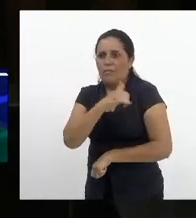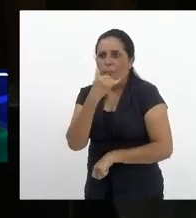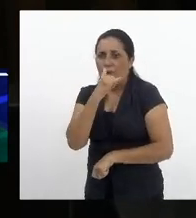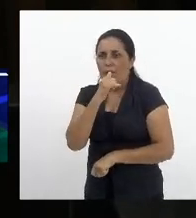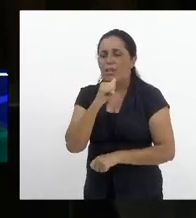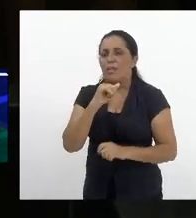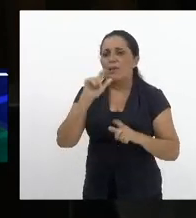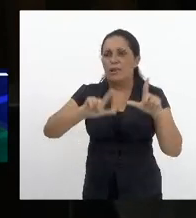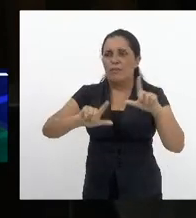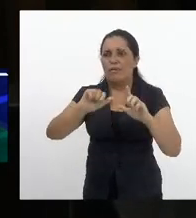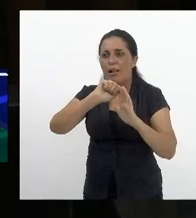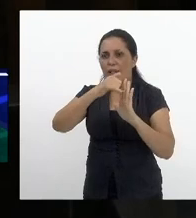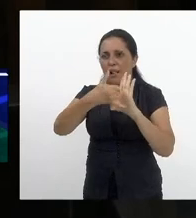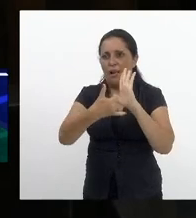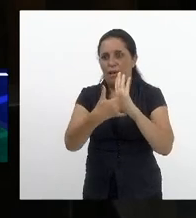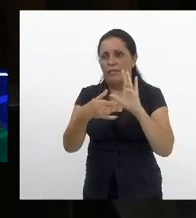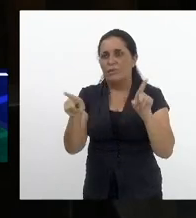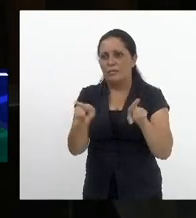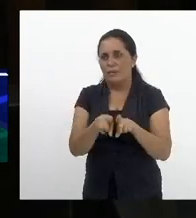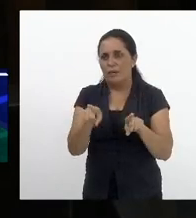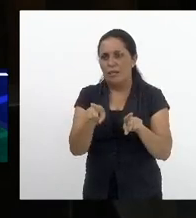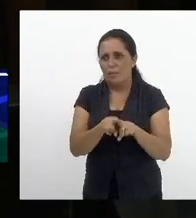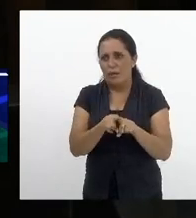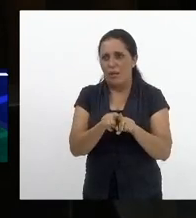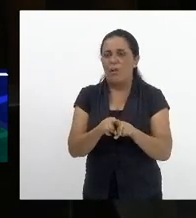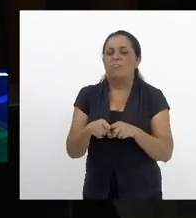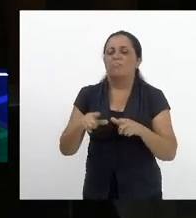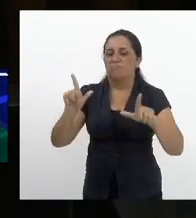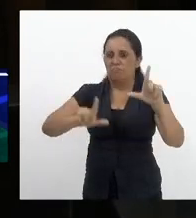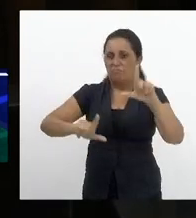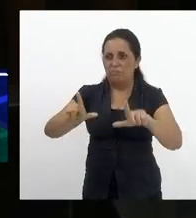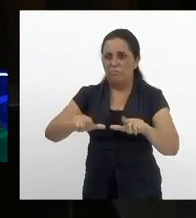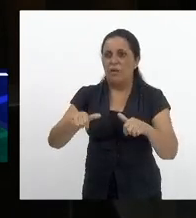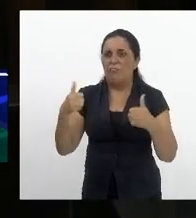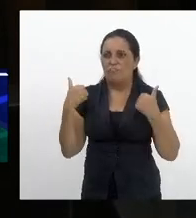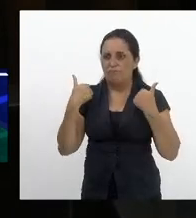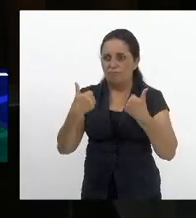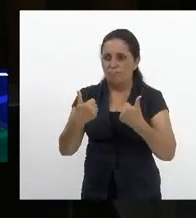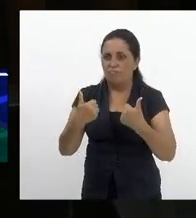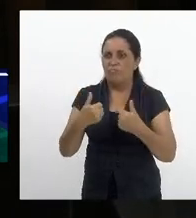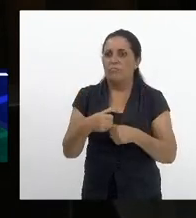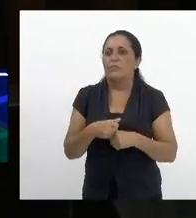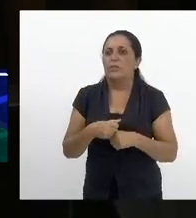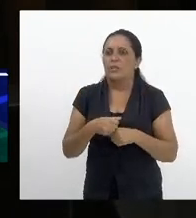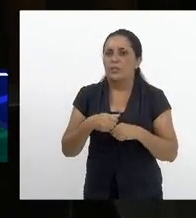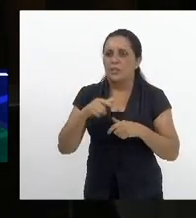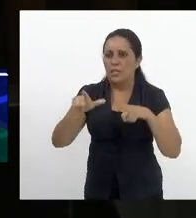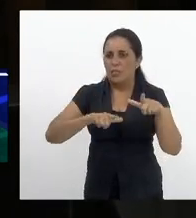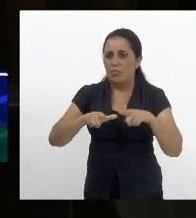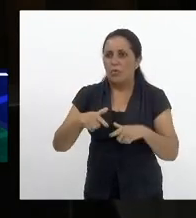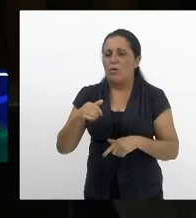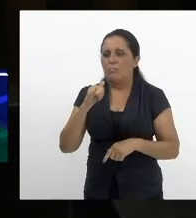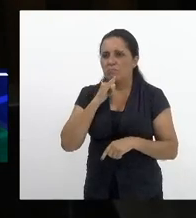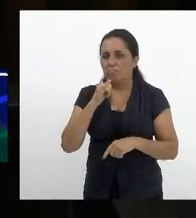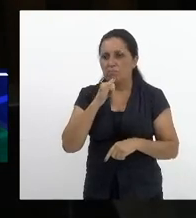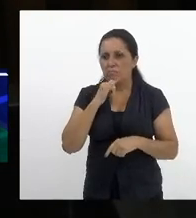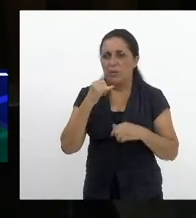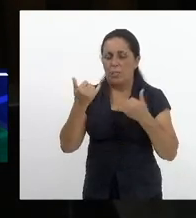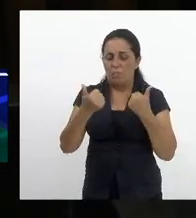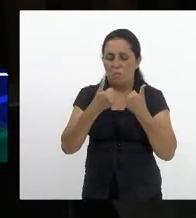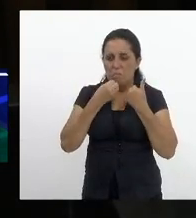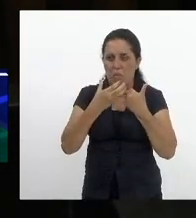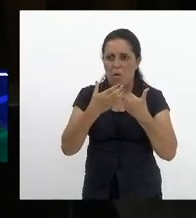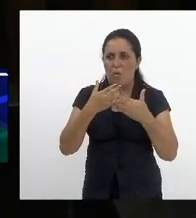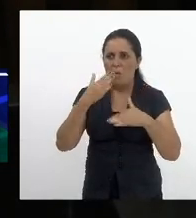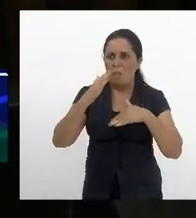na vanguarda com uma transmissão de altíssima qualidade, com os servidores exemplares, com o equipamento de primeira.